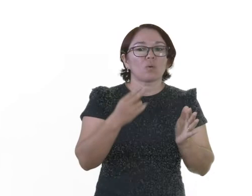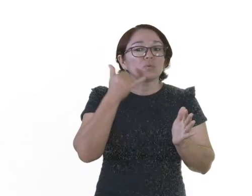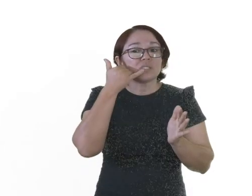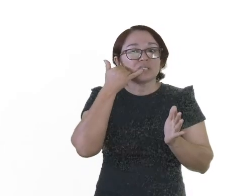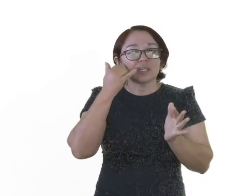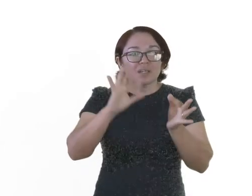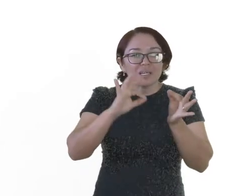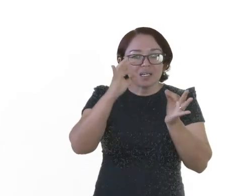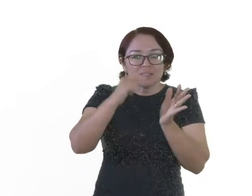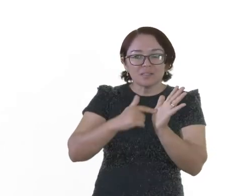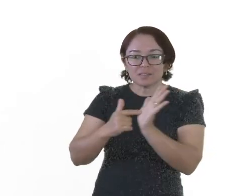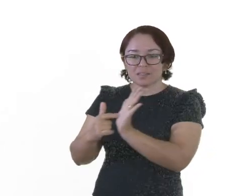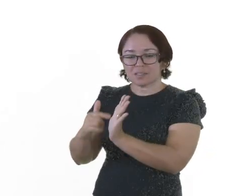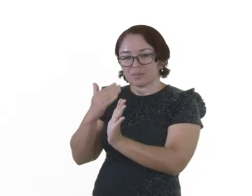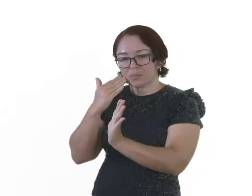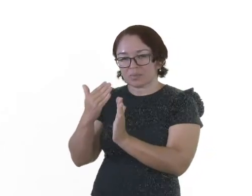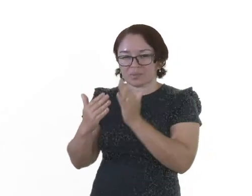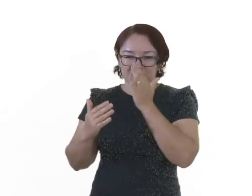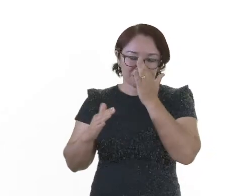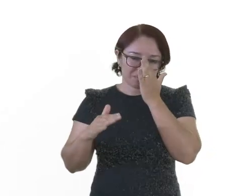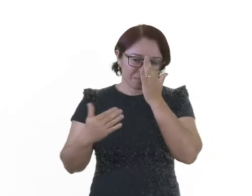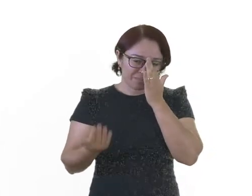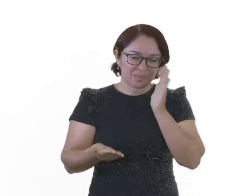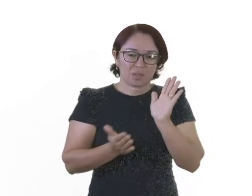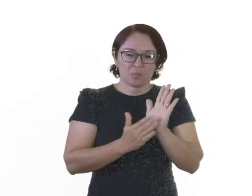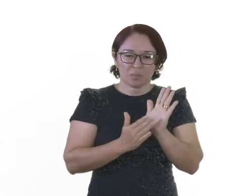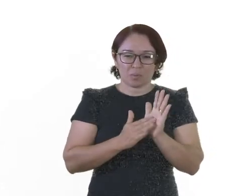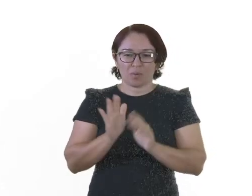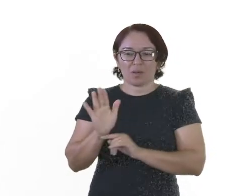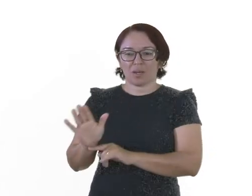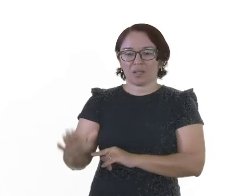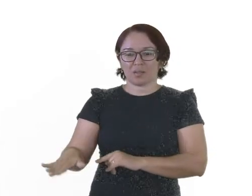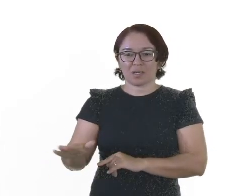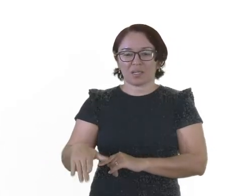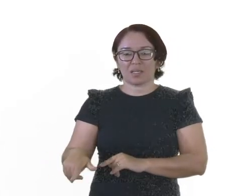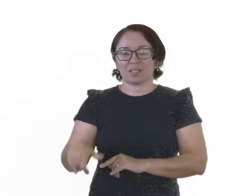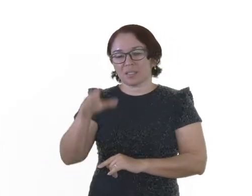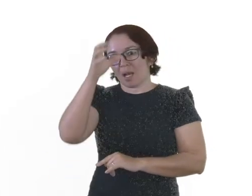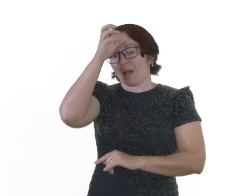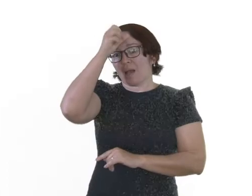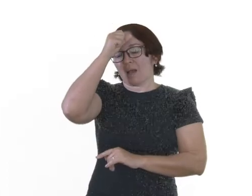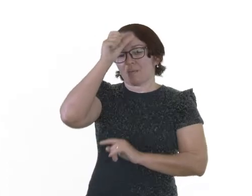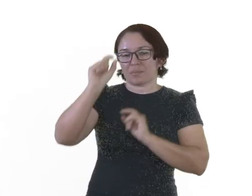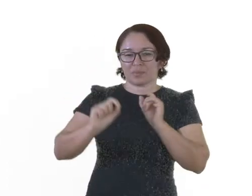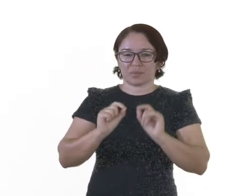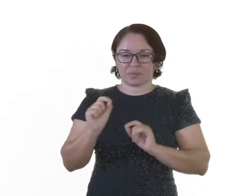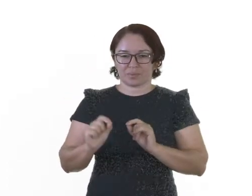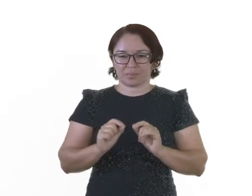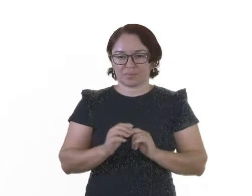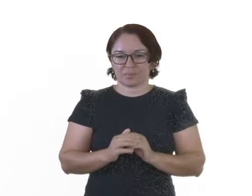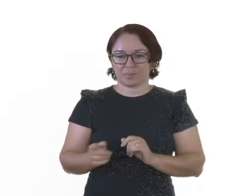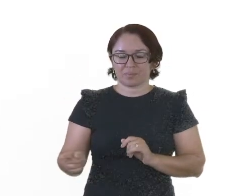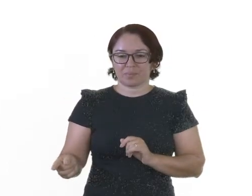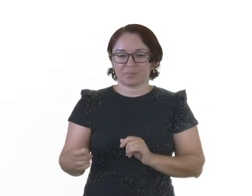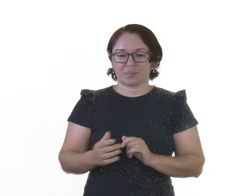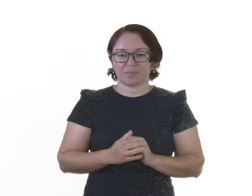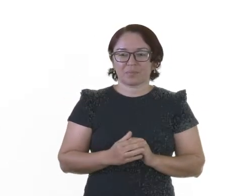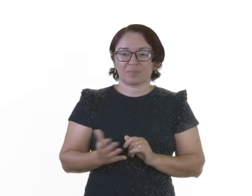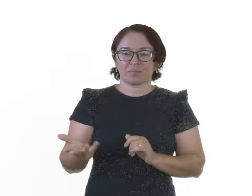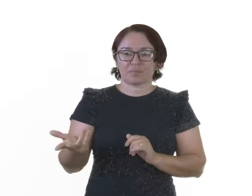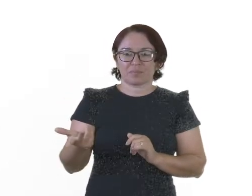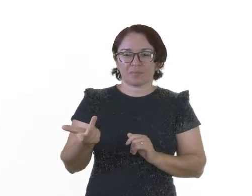Essas propostas proporcionarão às crianças aprendizagens como aperfeiçoar a coordenação